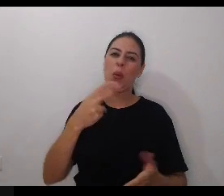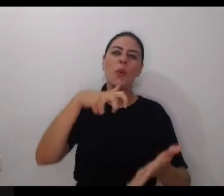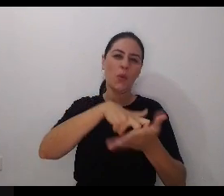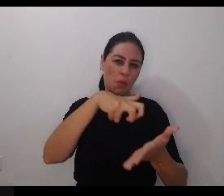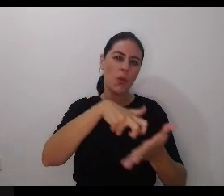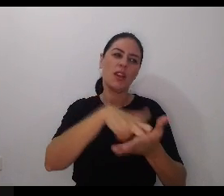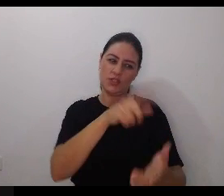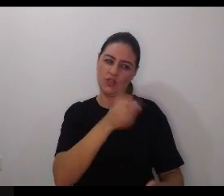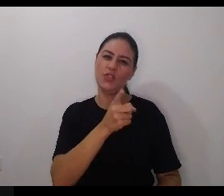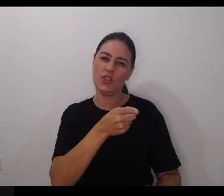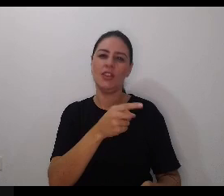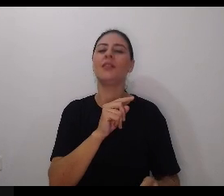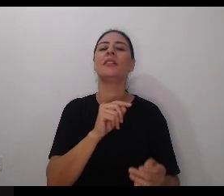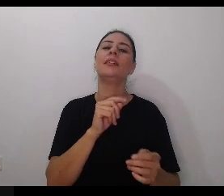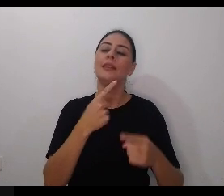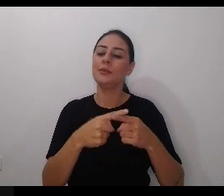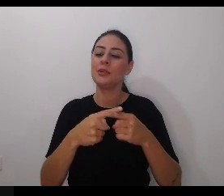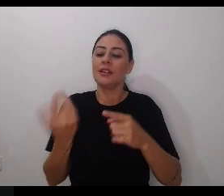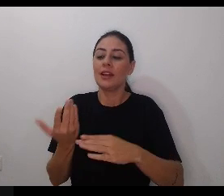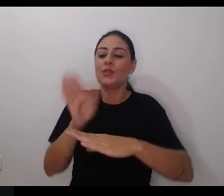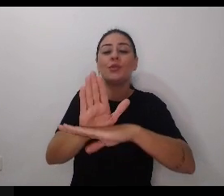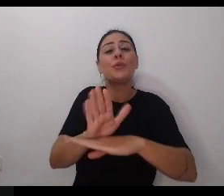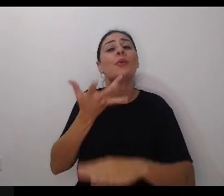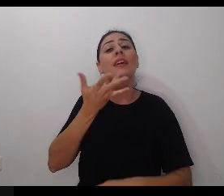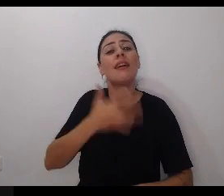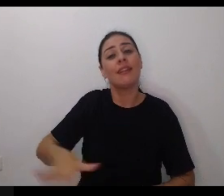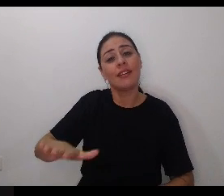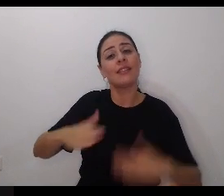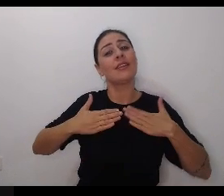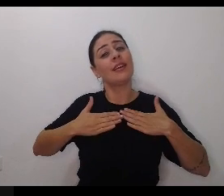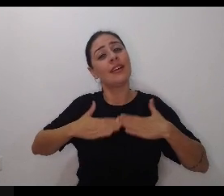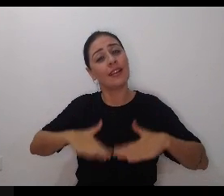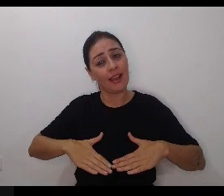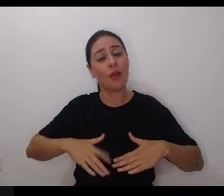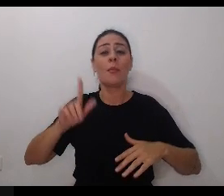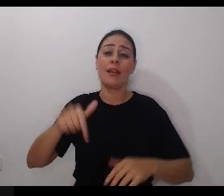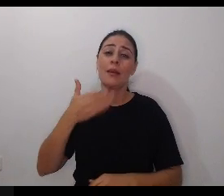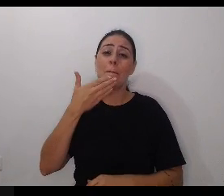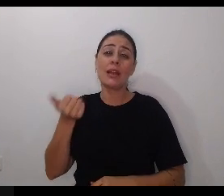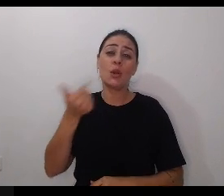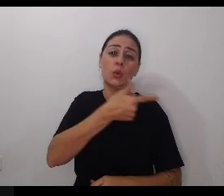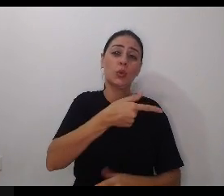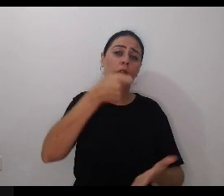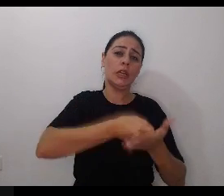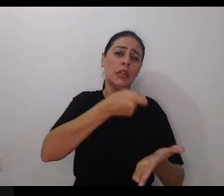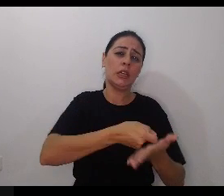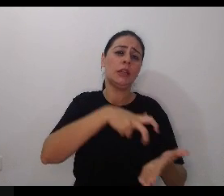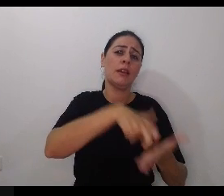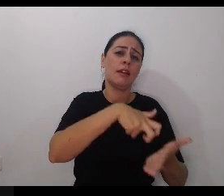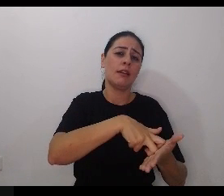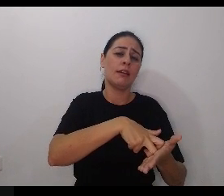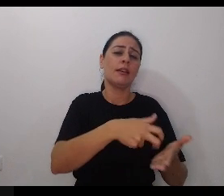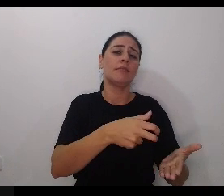Que era utilizado antigamente, ou o castigo, né? Então, porque ajudar a criança a se